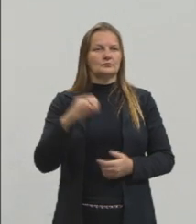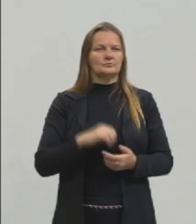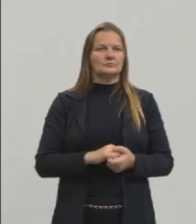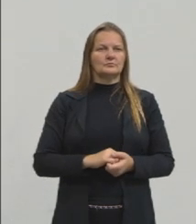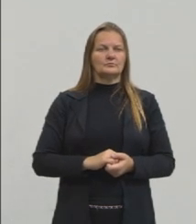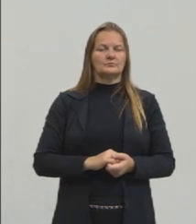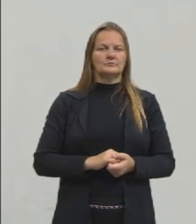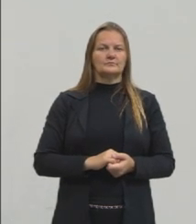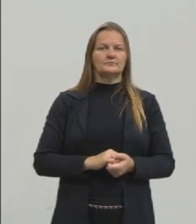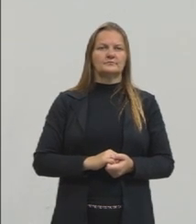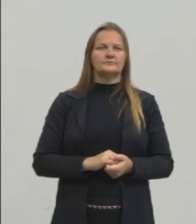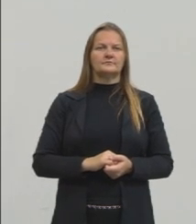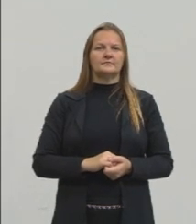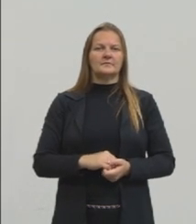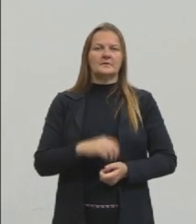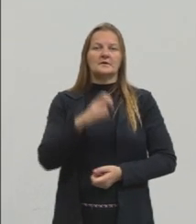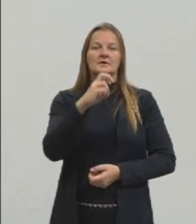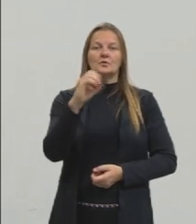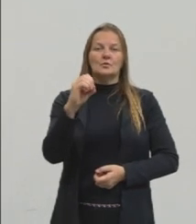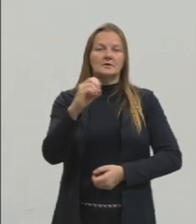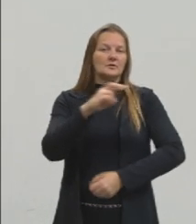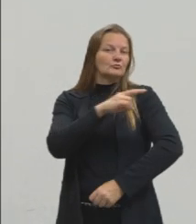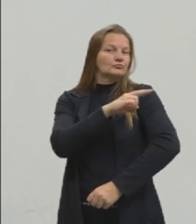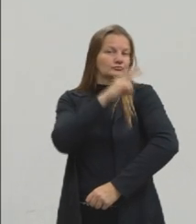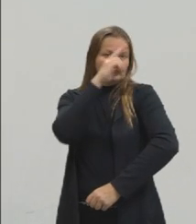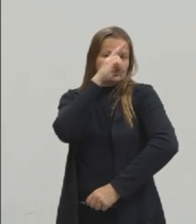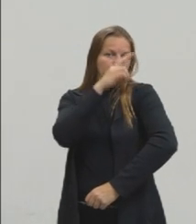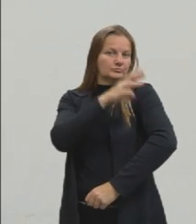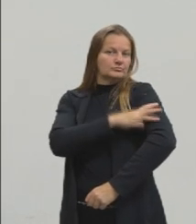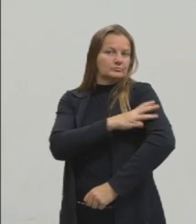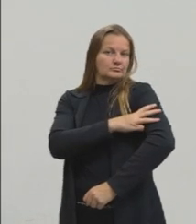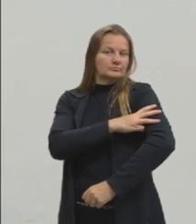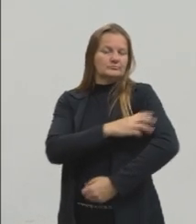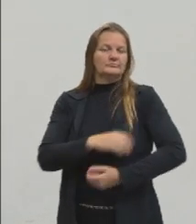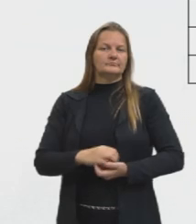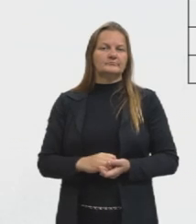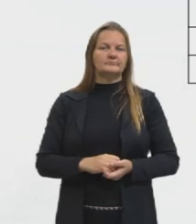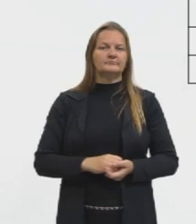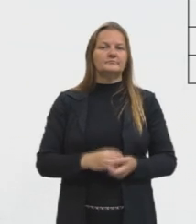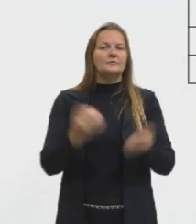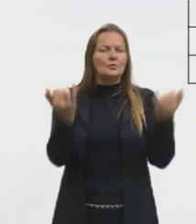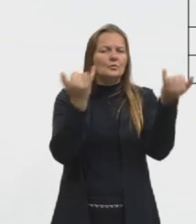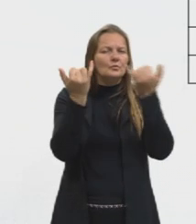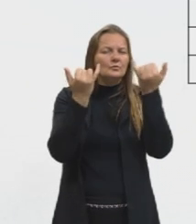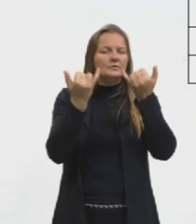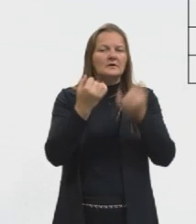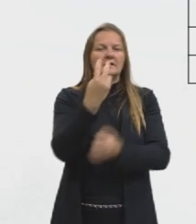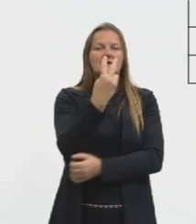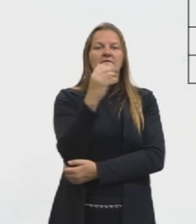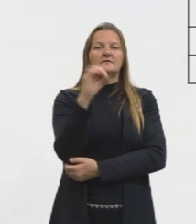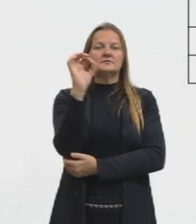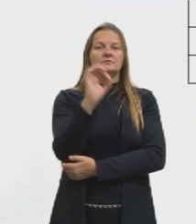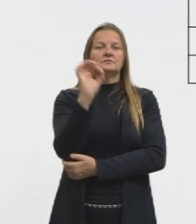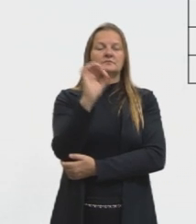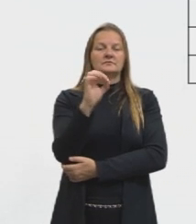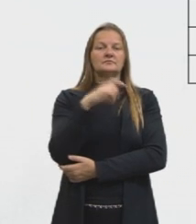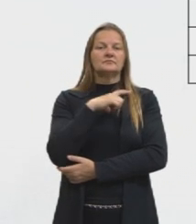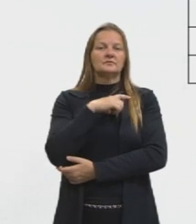5050 que estão na terceira série e o enunciado nos dias então que Vinte por cento então na